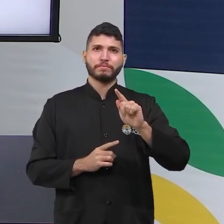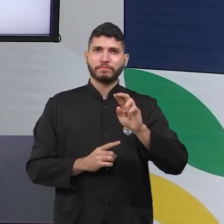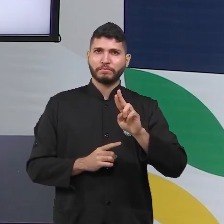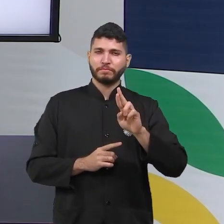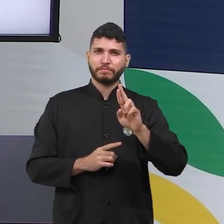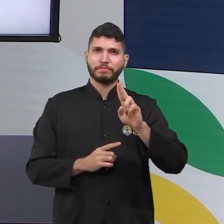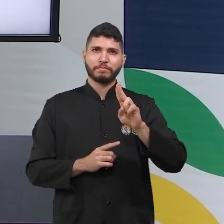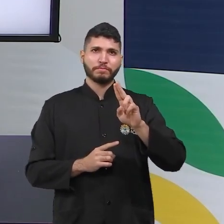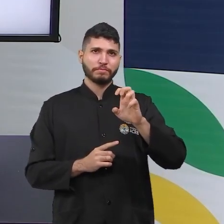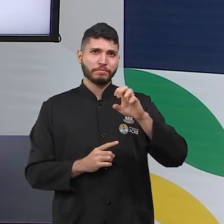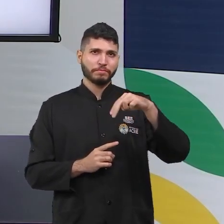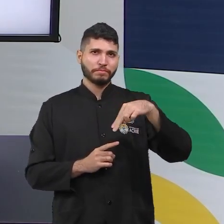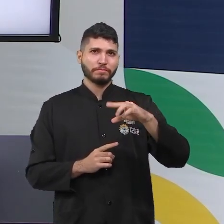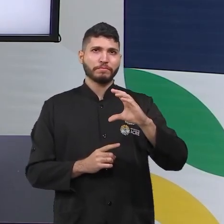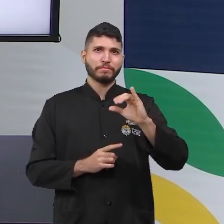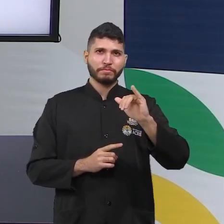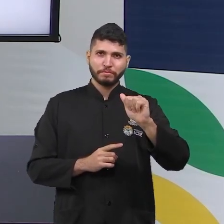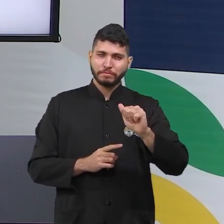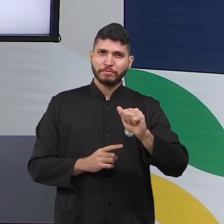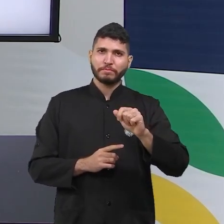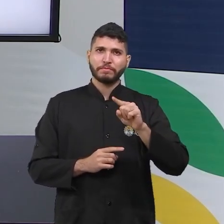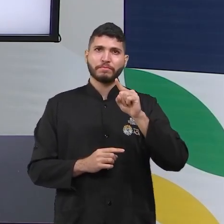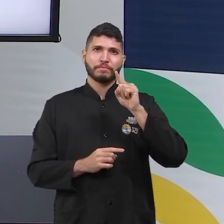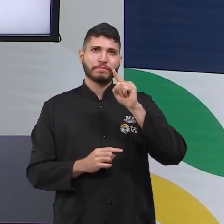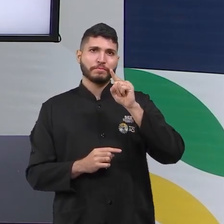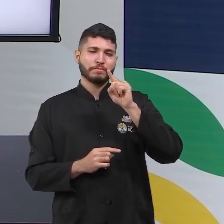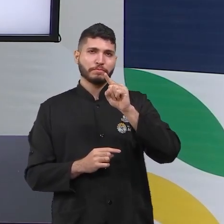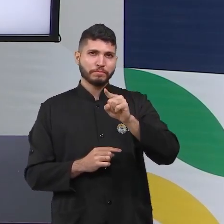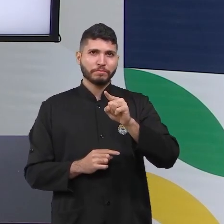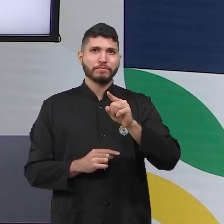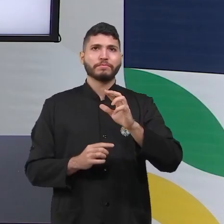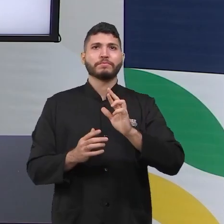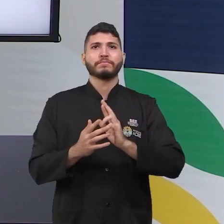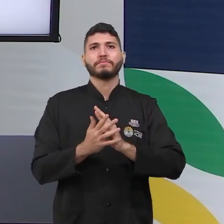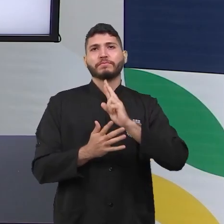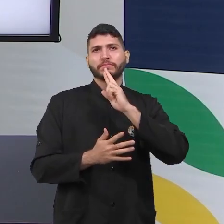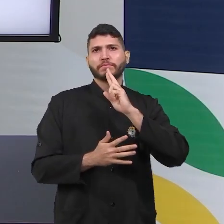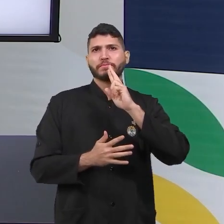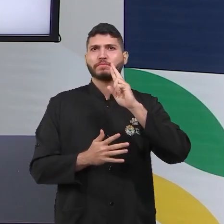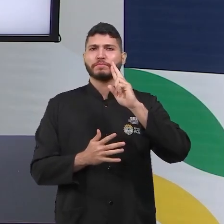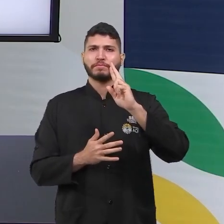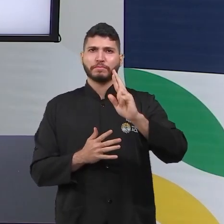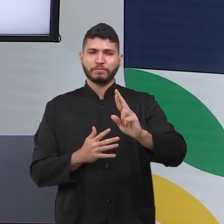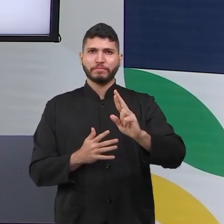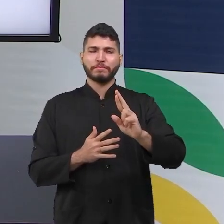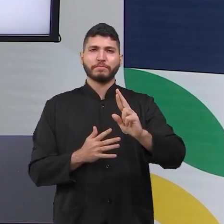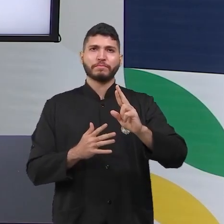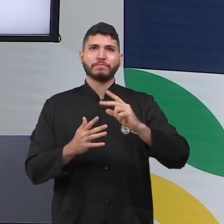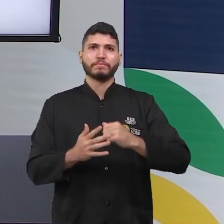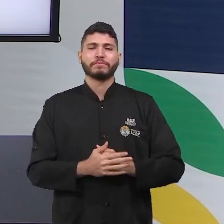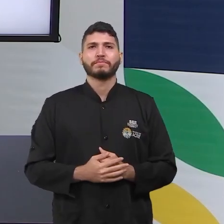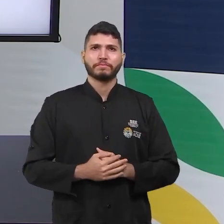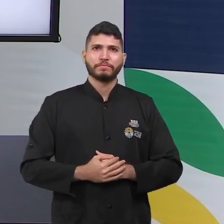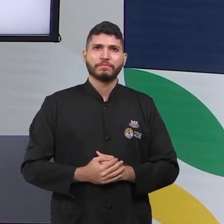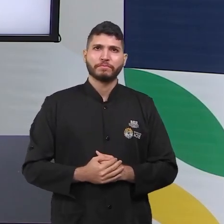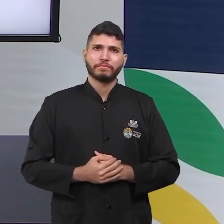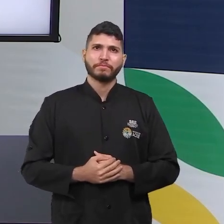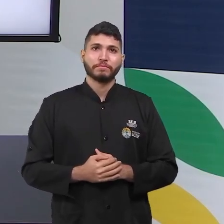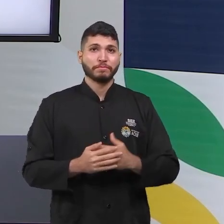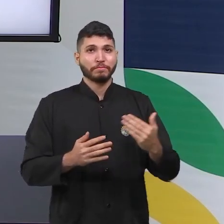aplicar para resolver questões acerca desse conteúdo. Então, sem perda de